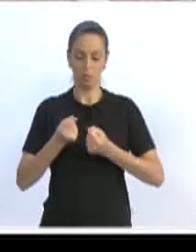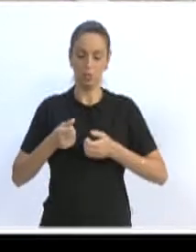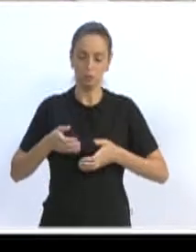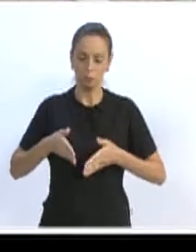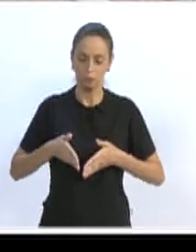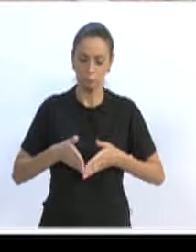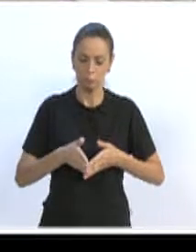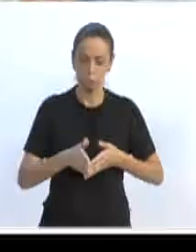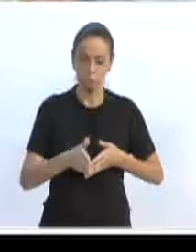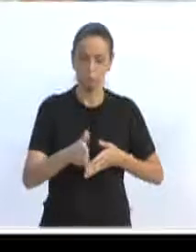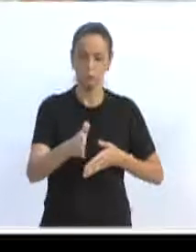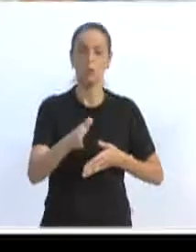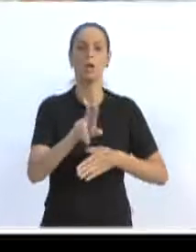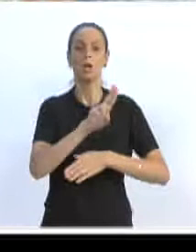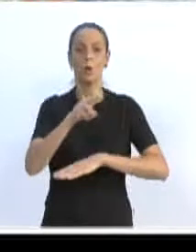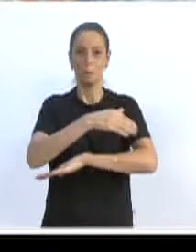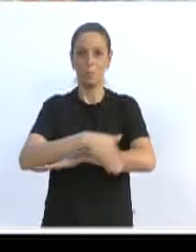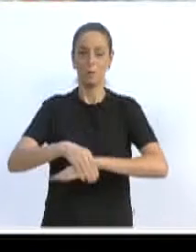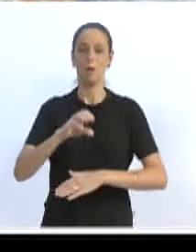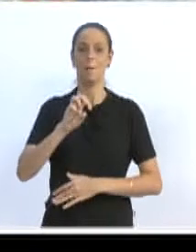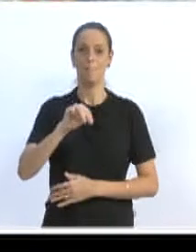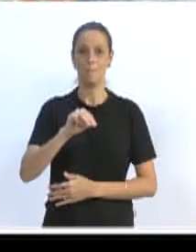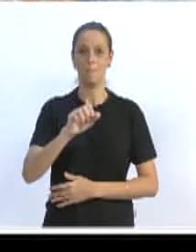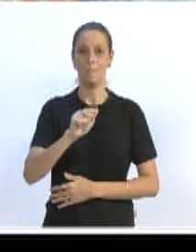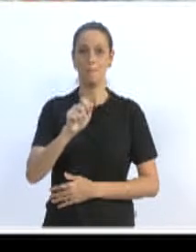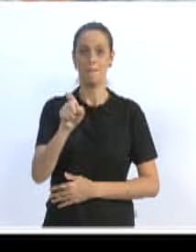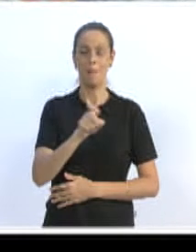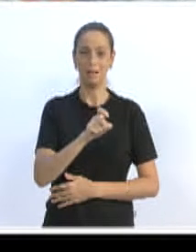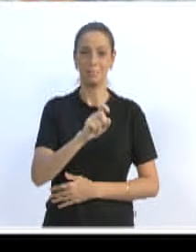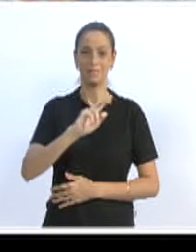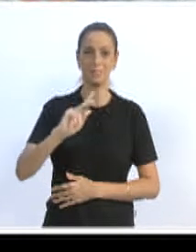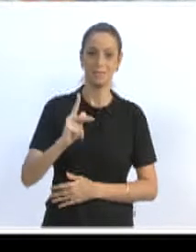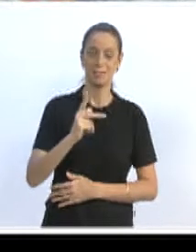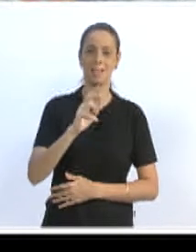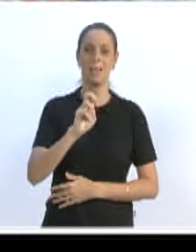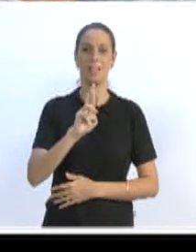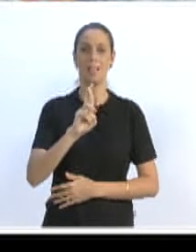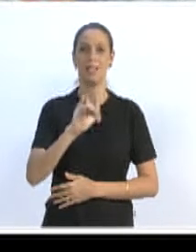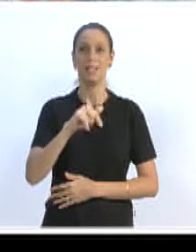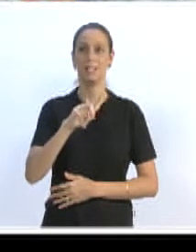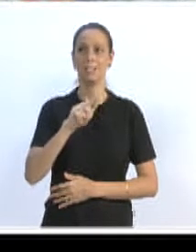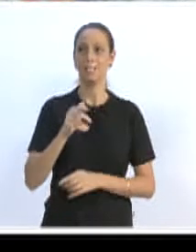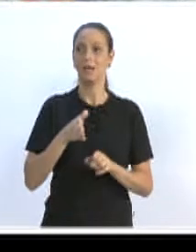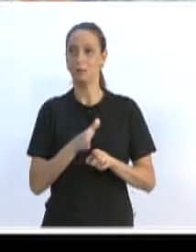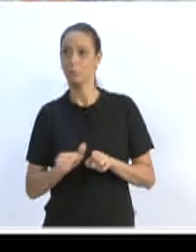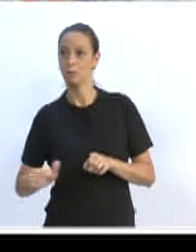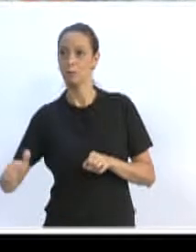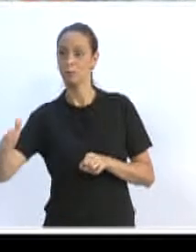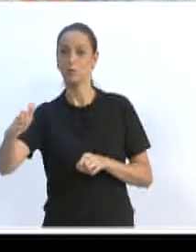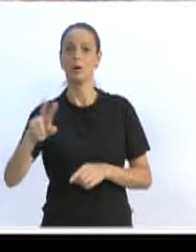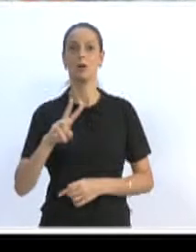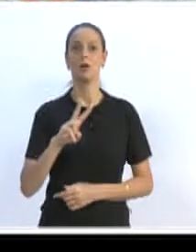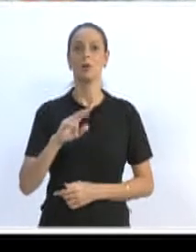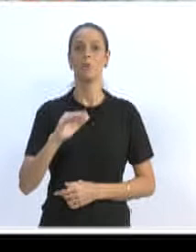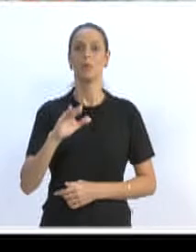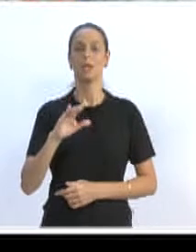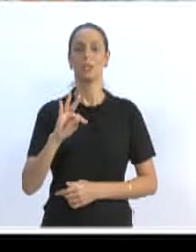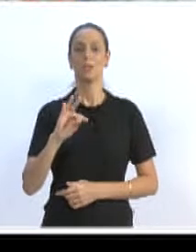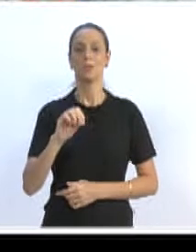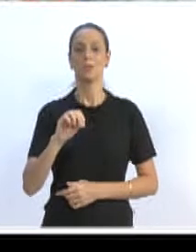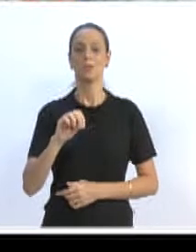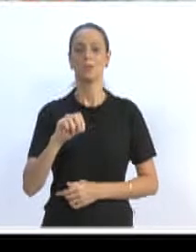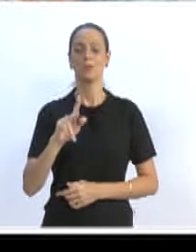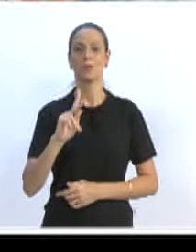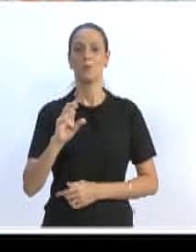victor konder que termina no final como victor konder e amar quiserem corta ela então seria interessante está fazendo uma compra essa concepção